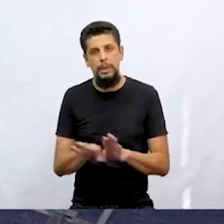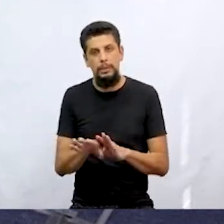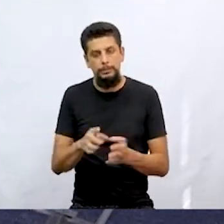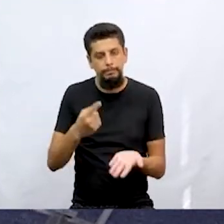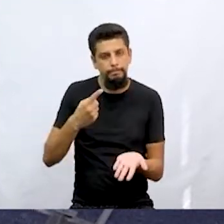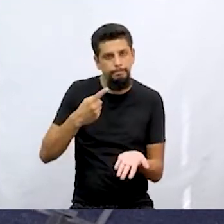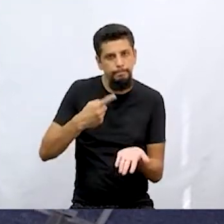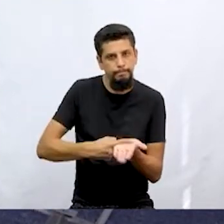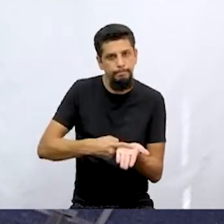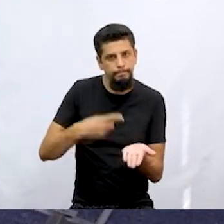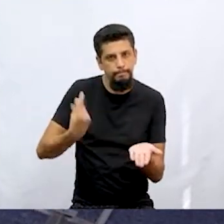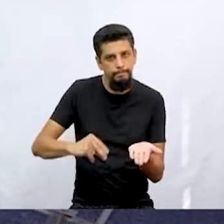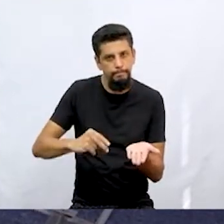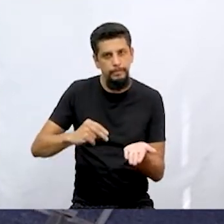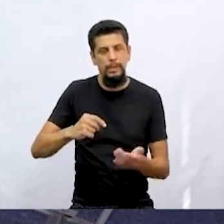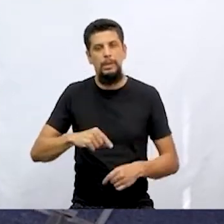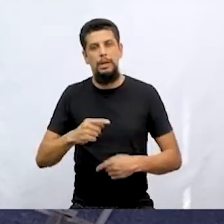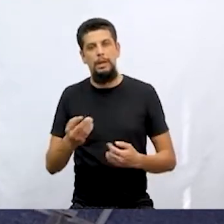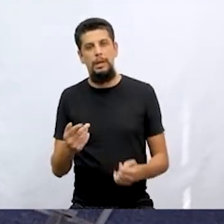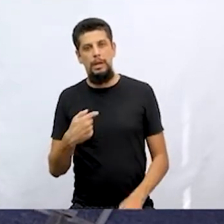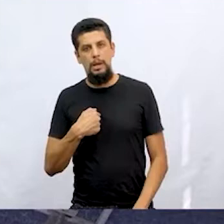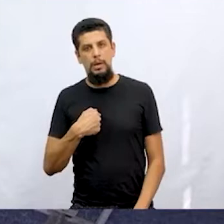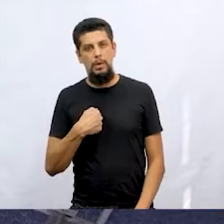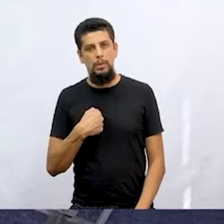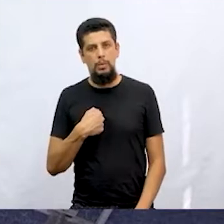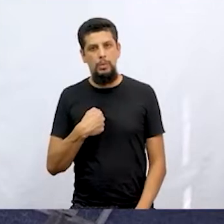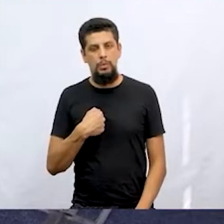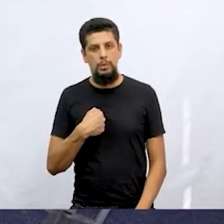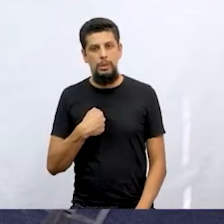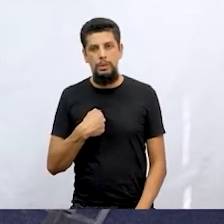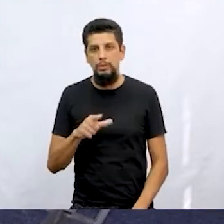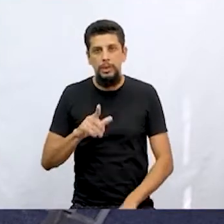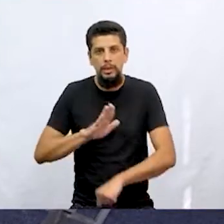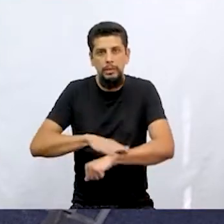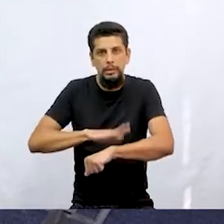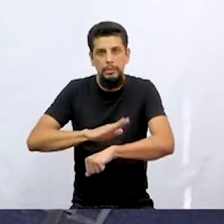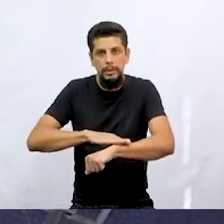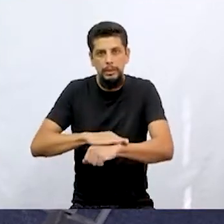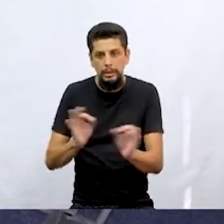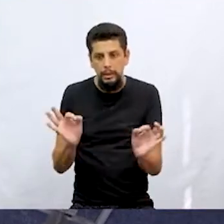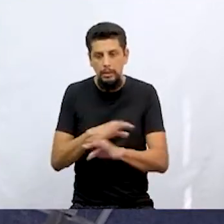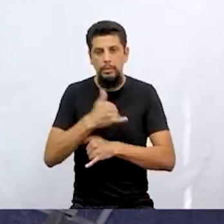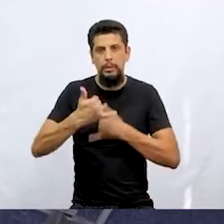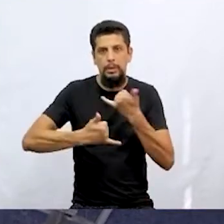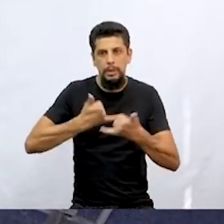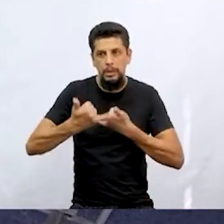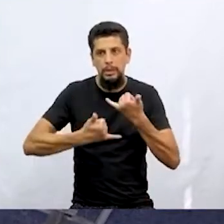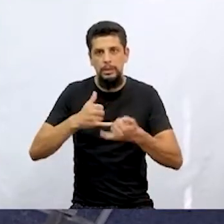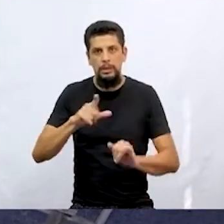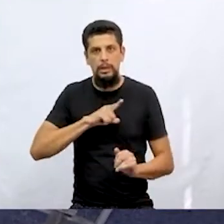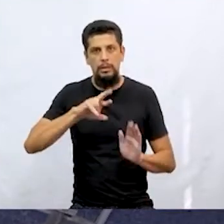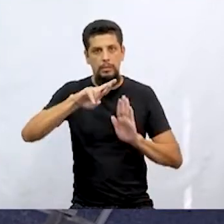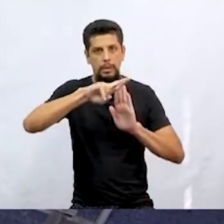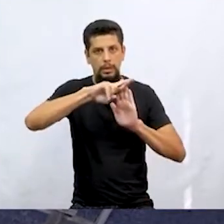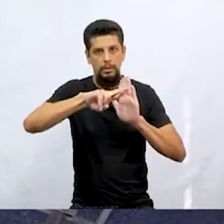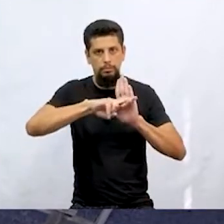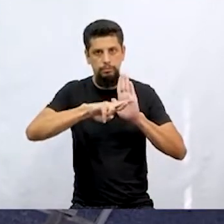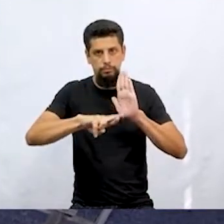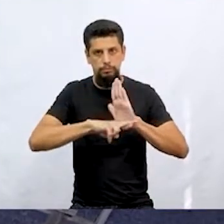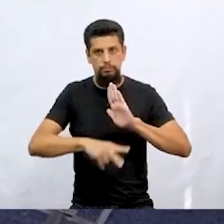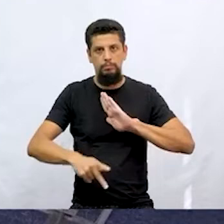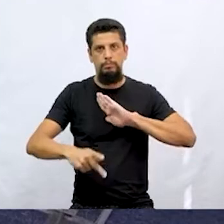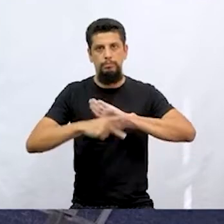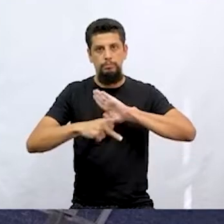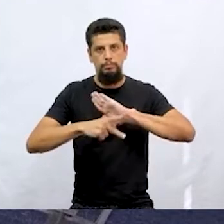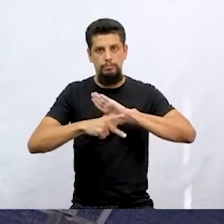coisa, vamos combinar aqui, eu e a professora Rafaela, que nós não vamos ter tempo de terminar a brincadeira. Então, nós vamos criar uma regra